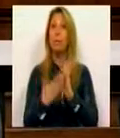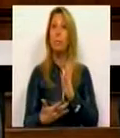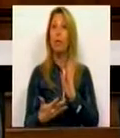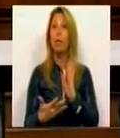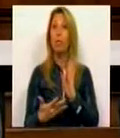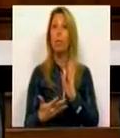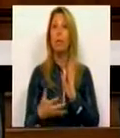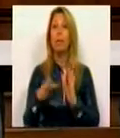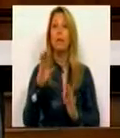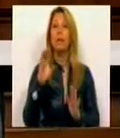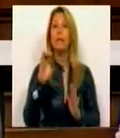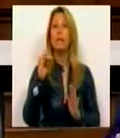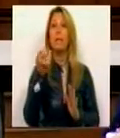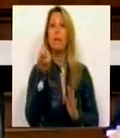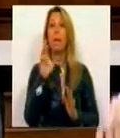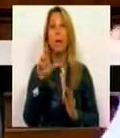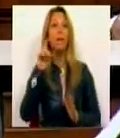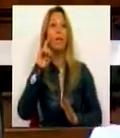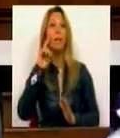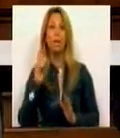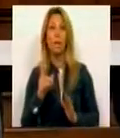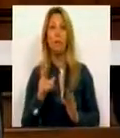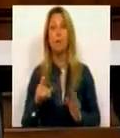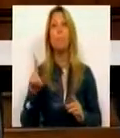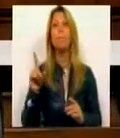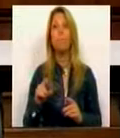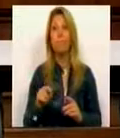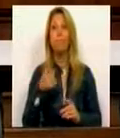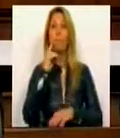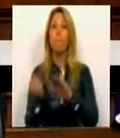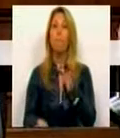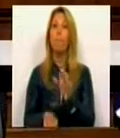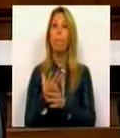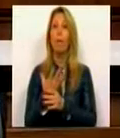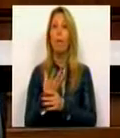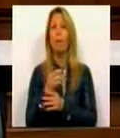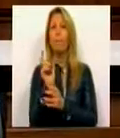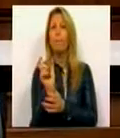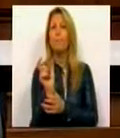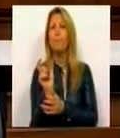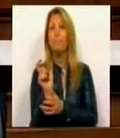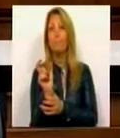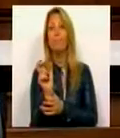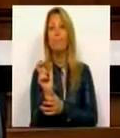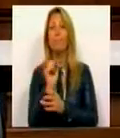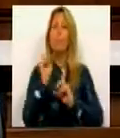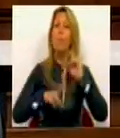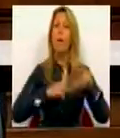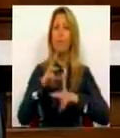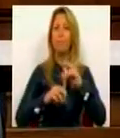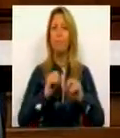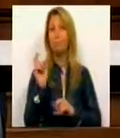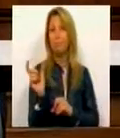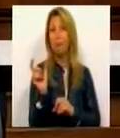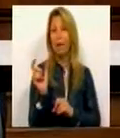a ciberdefesa e para se implementar, é um termo que está na moda, para se